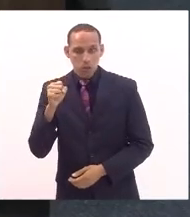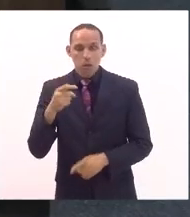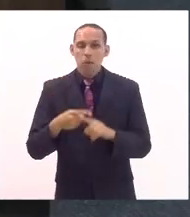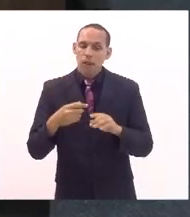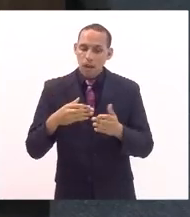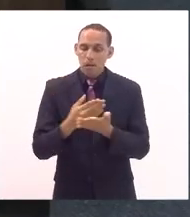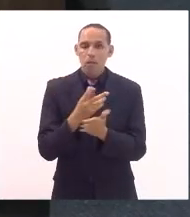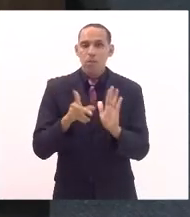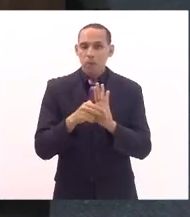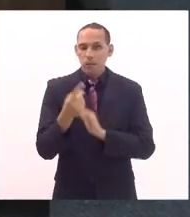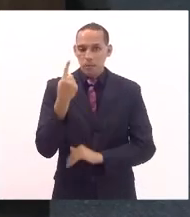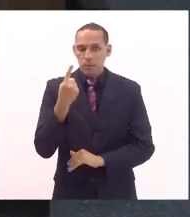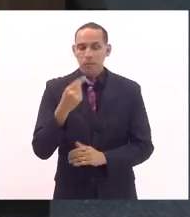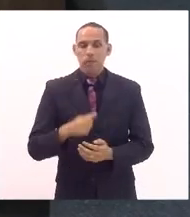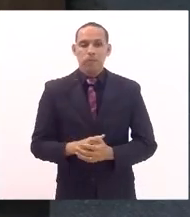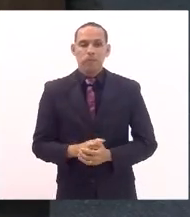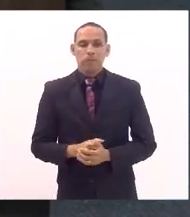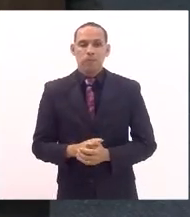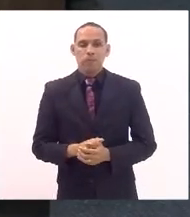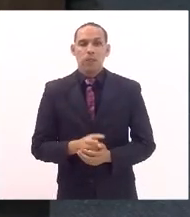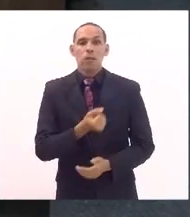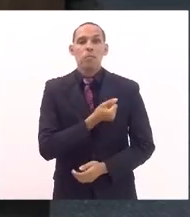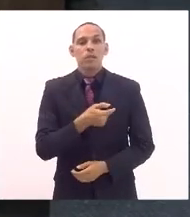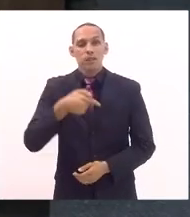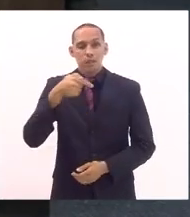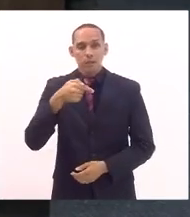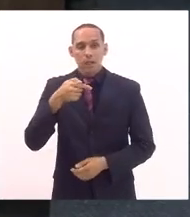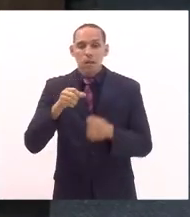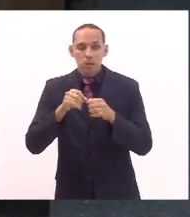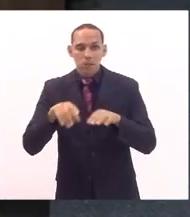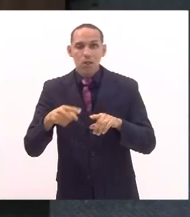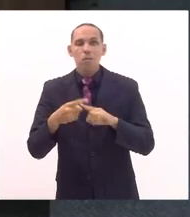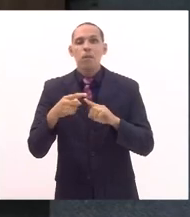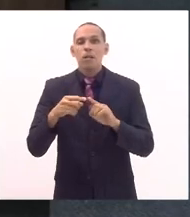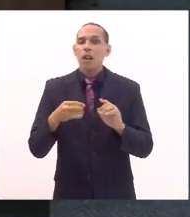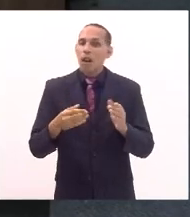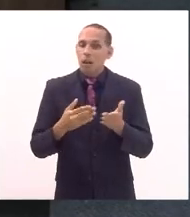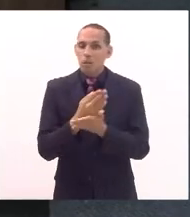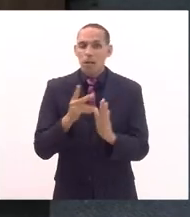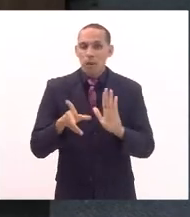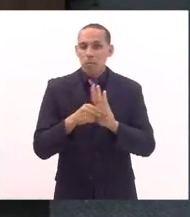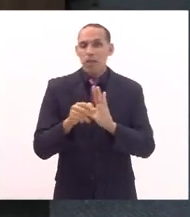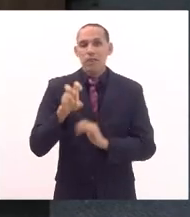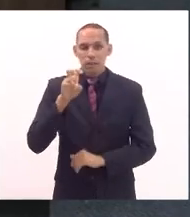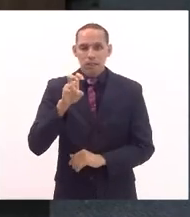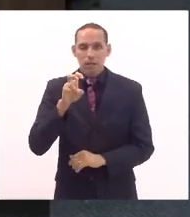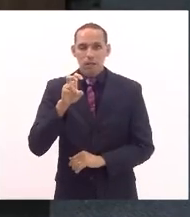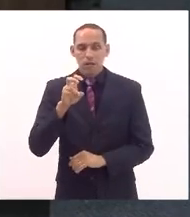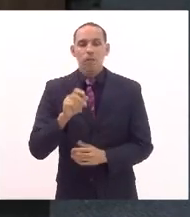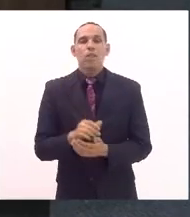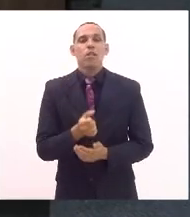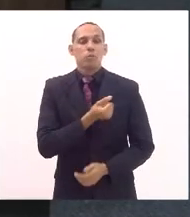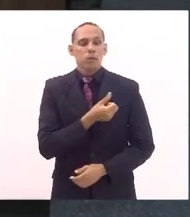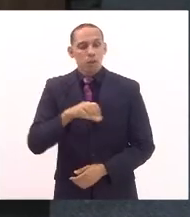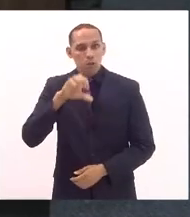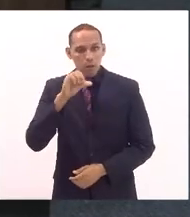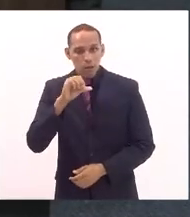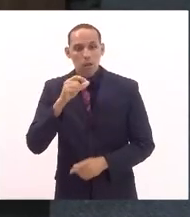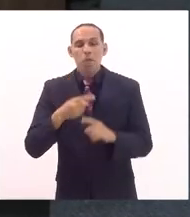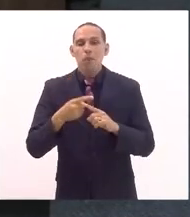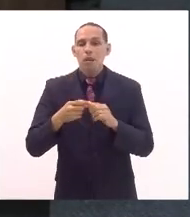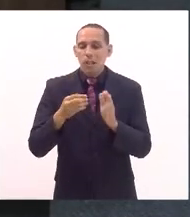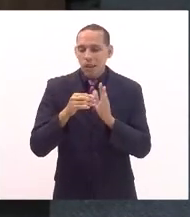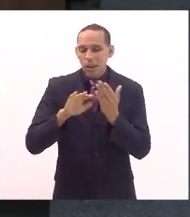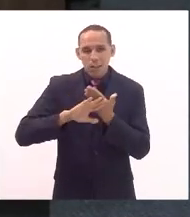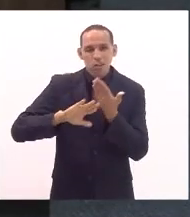pela aprovação da emenda um número 7 pela aprovação da emenda 59 pela rejeição da emenda 3